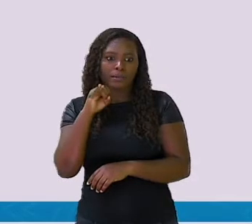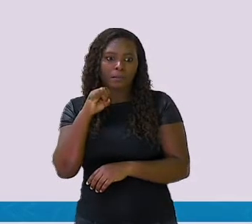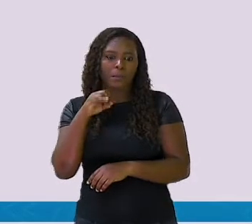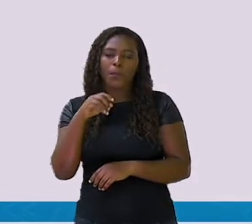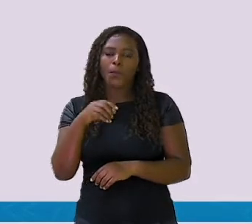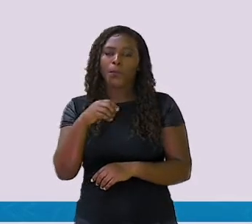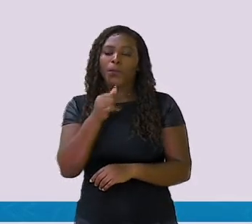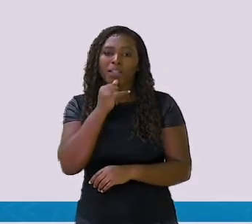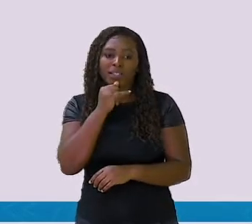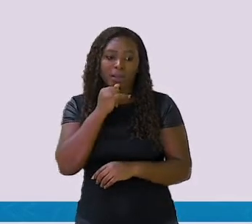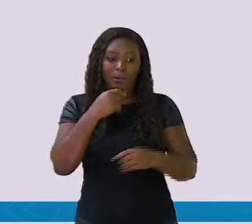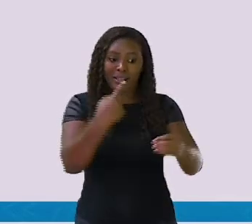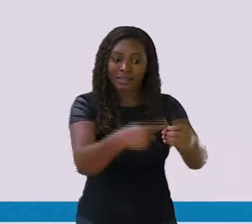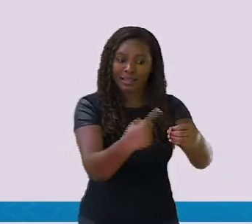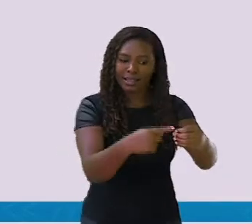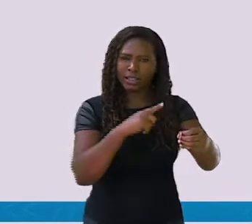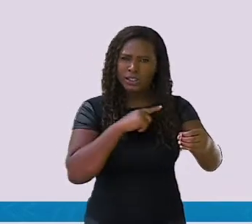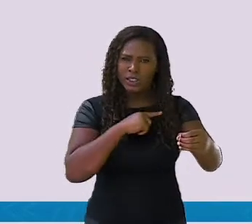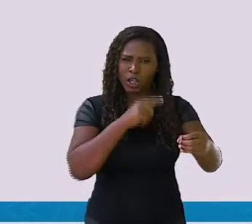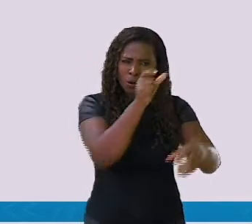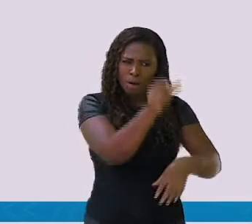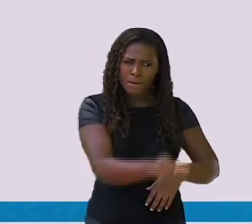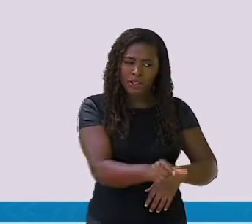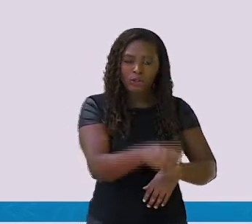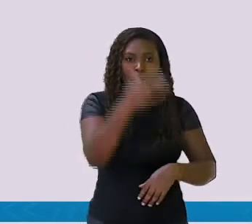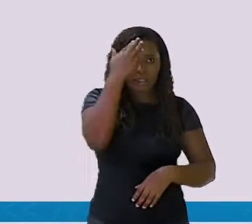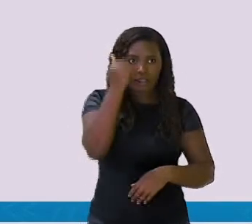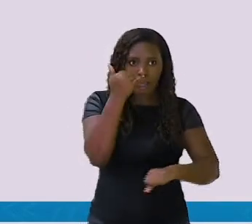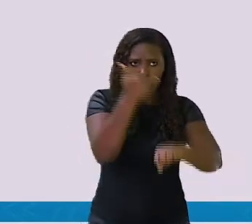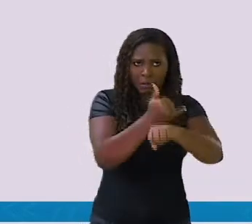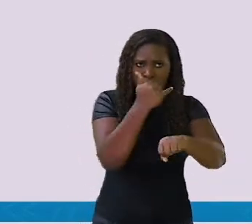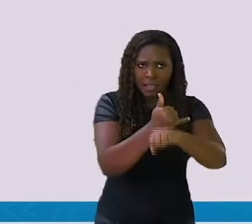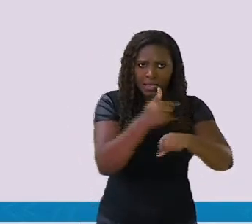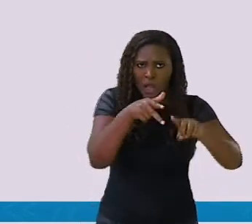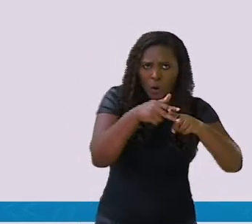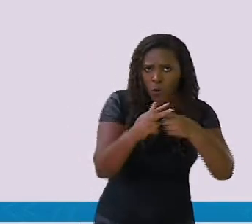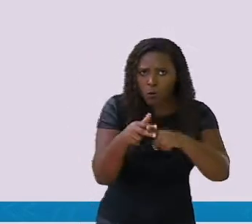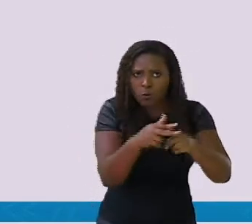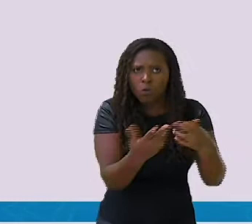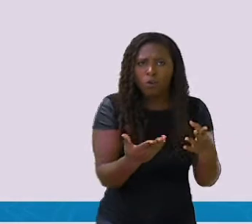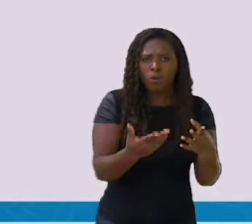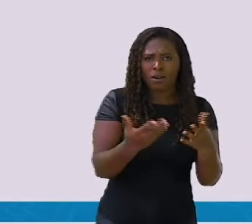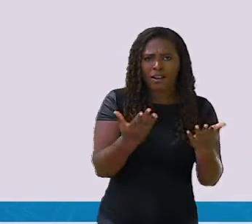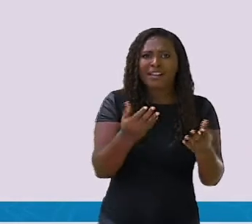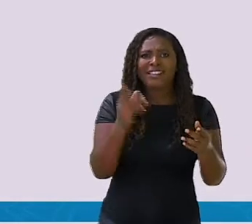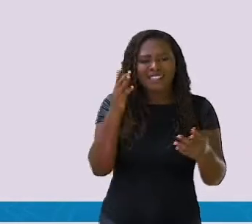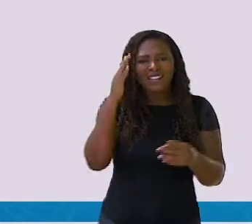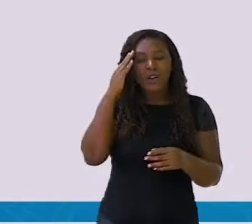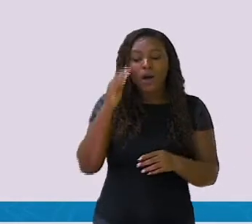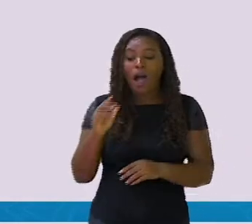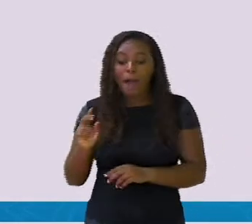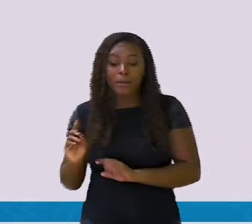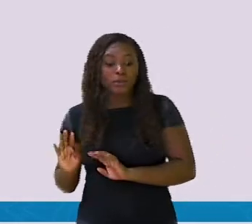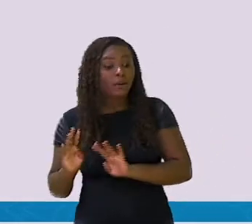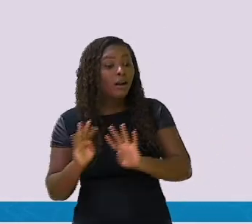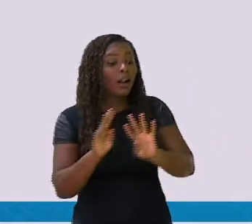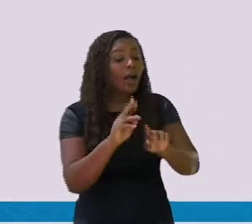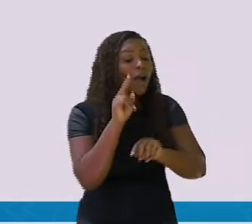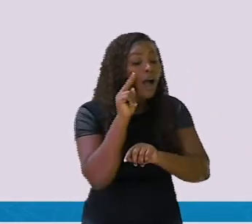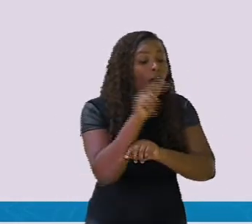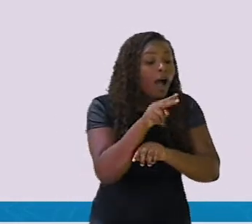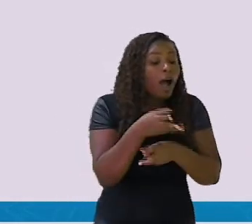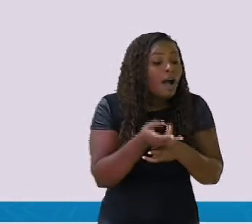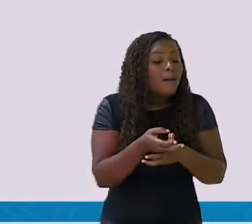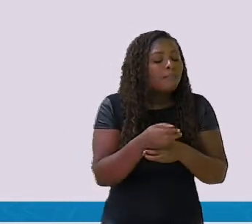eles conviviam. Então, um pai passava para o filho esse conhecimento, que passava para o próximo filho,